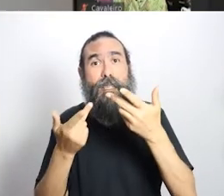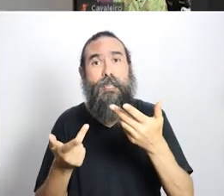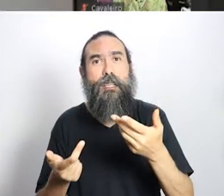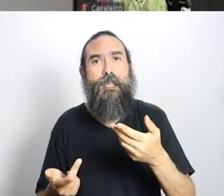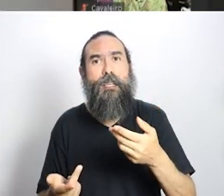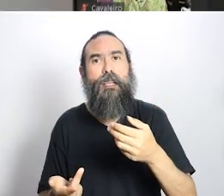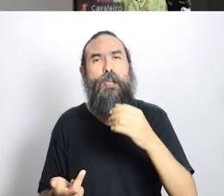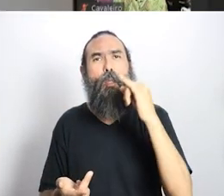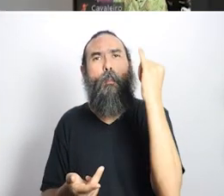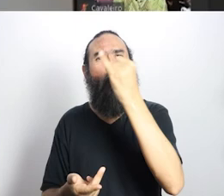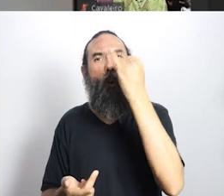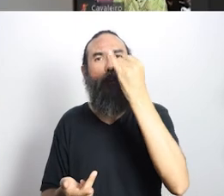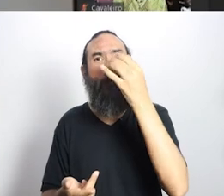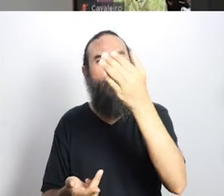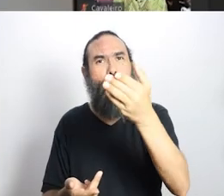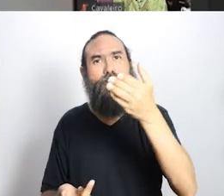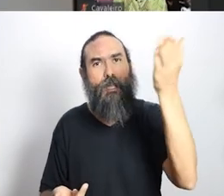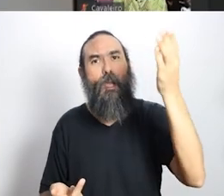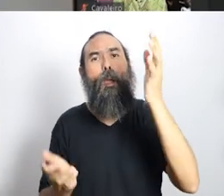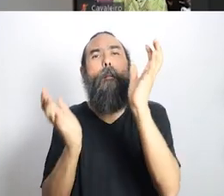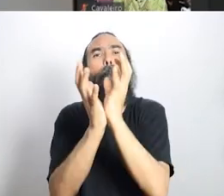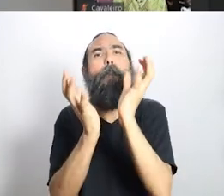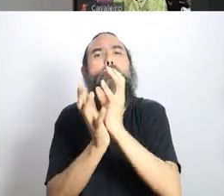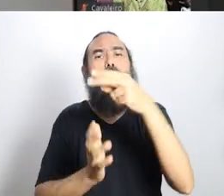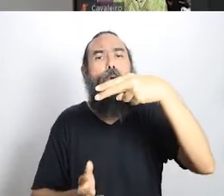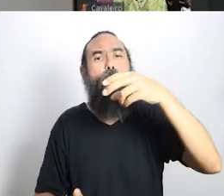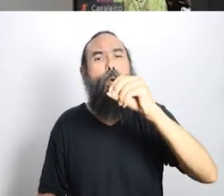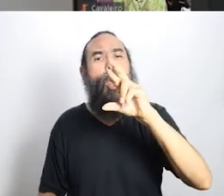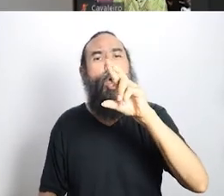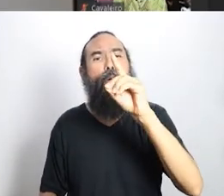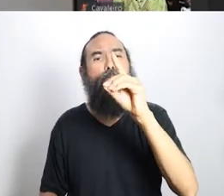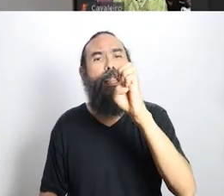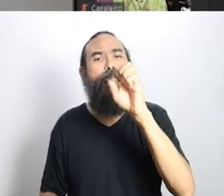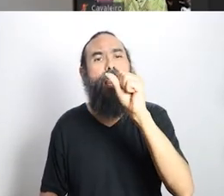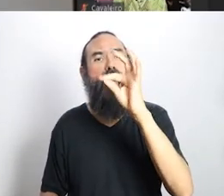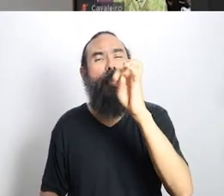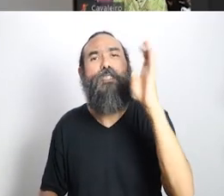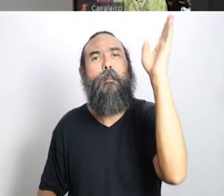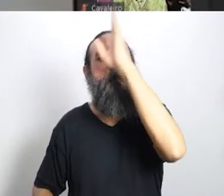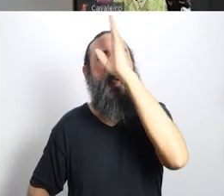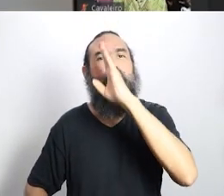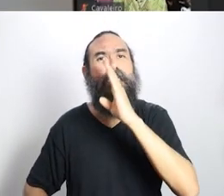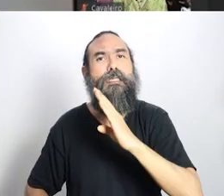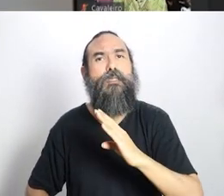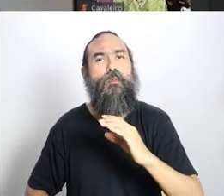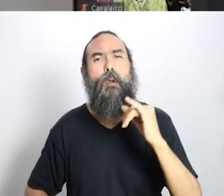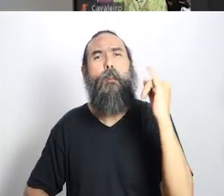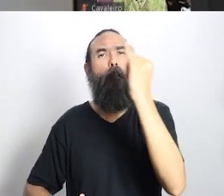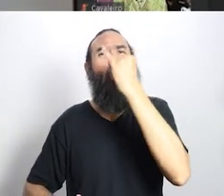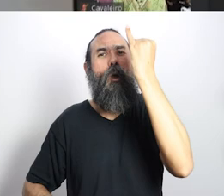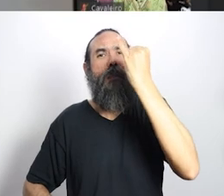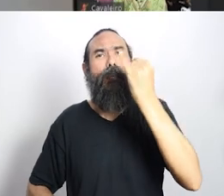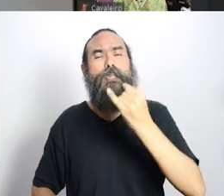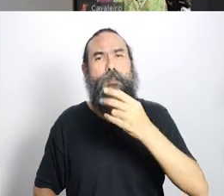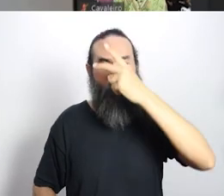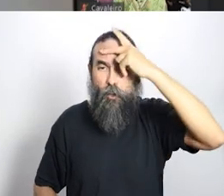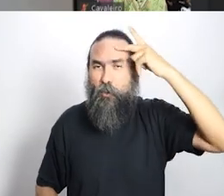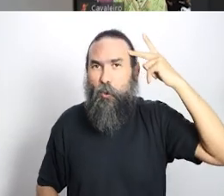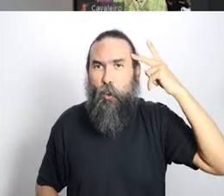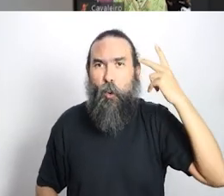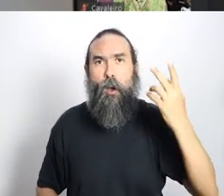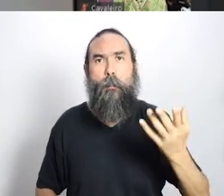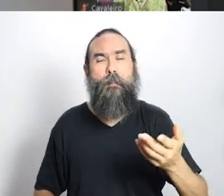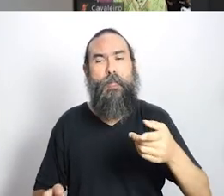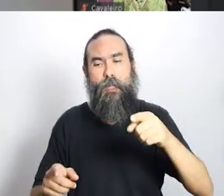representando todo esse povo do Nordeste brasileiro, esse povo que está ouvindo agora o que a gente está conversando, esse povo que está se manifestando,